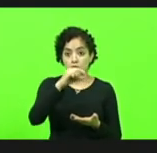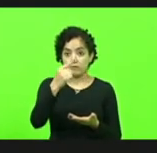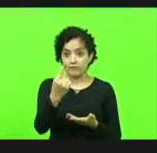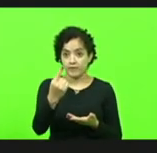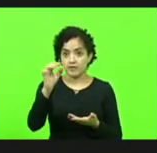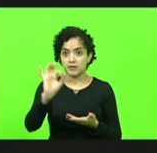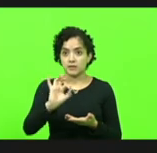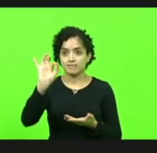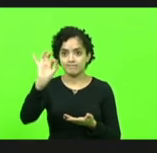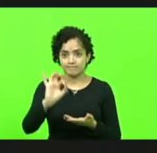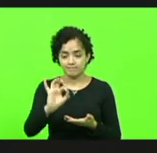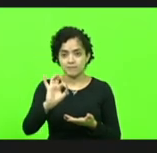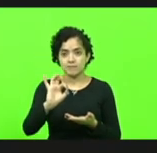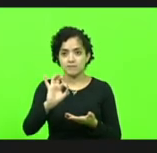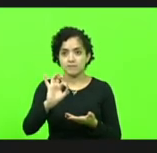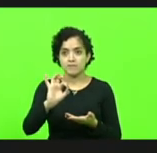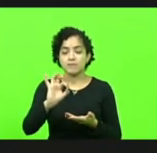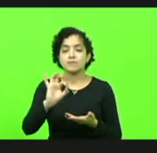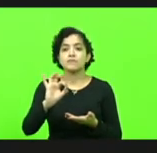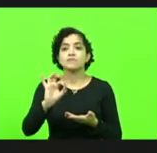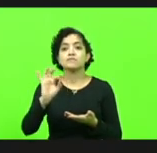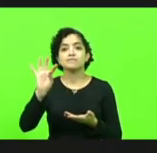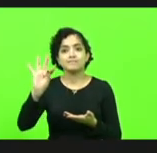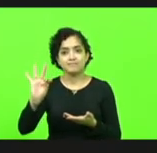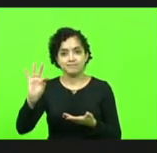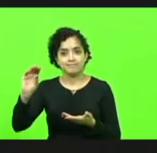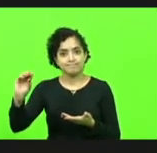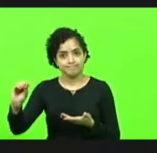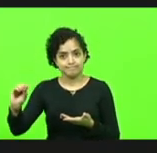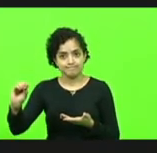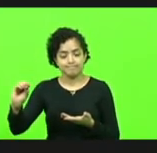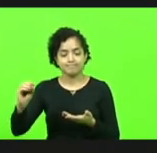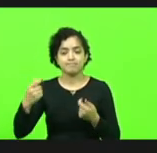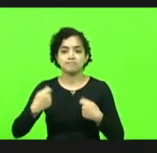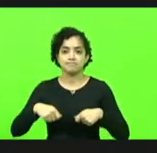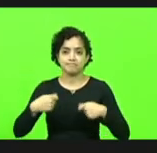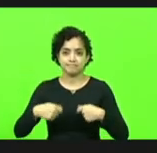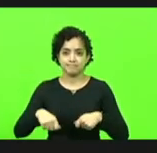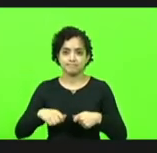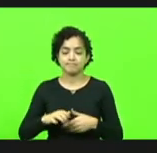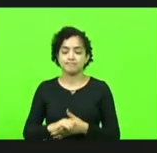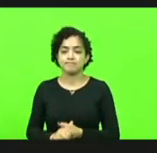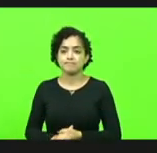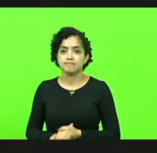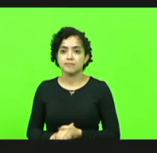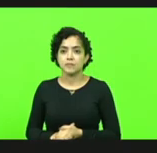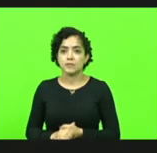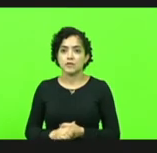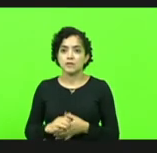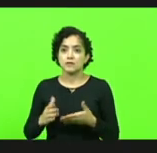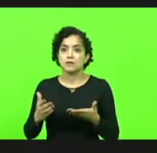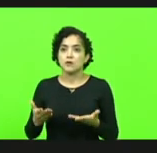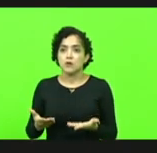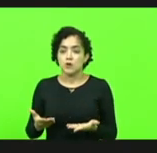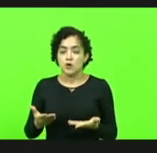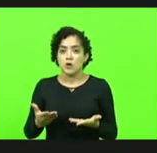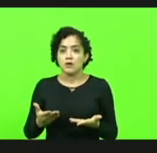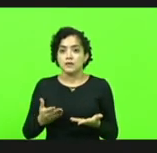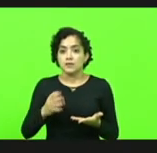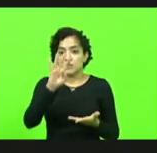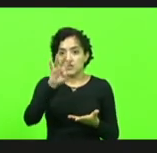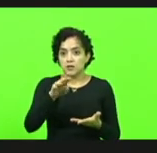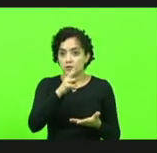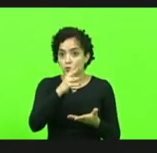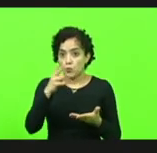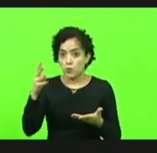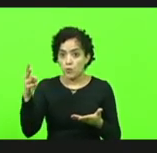91% precisam de atendimento de terapia ocupacional. O nosso quadro de profissionais, todos